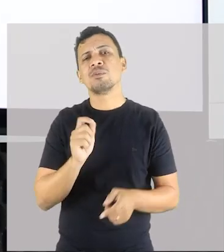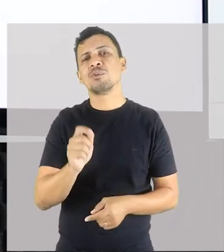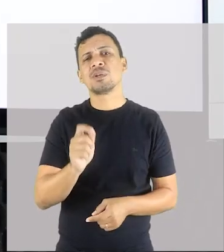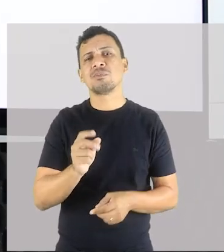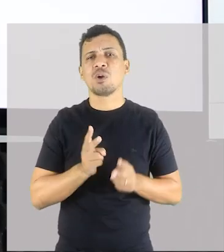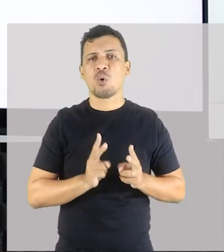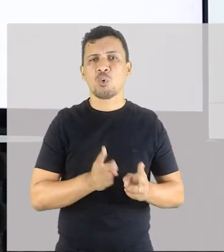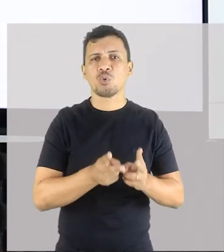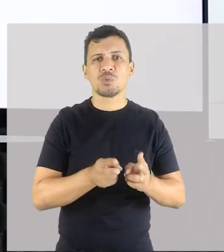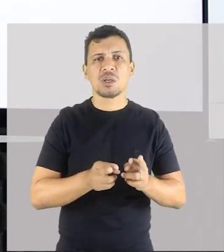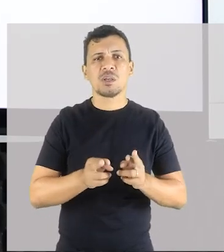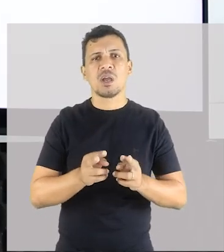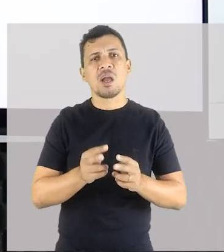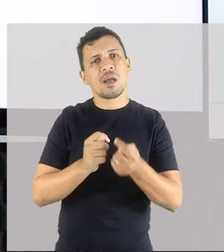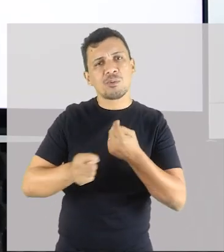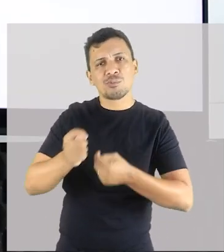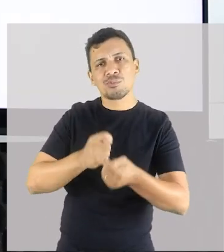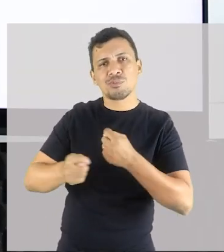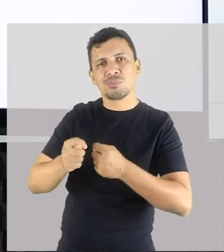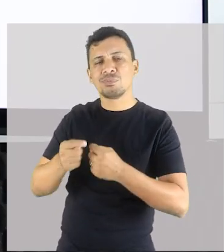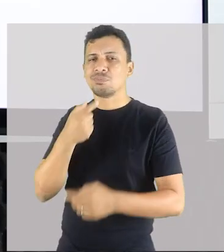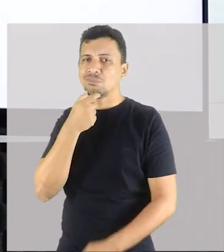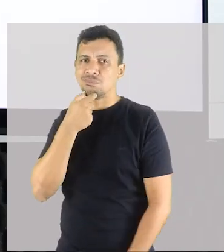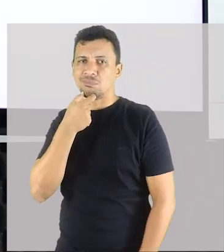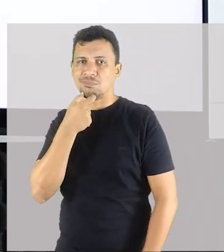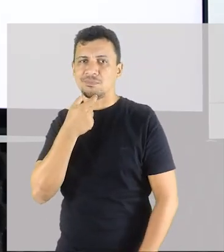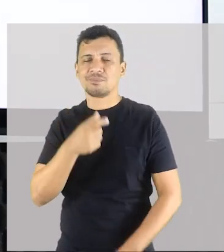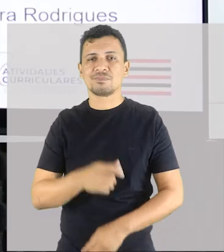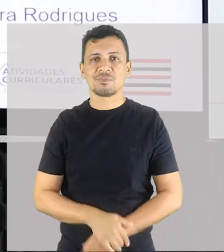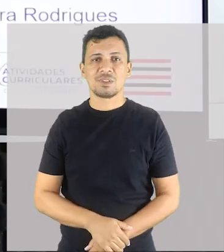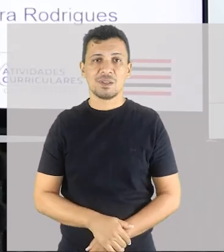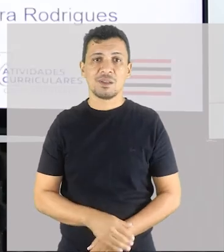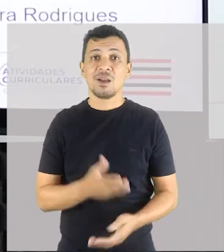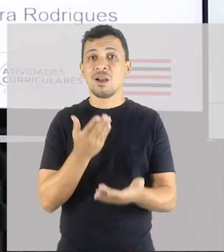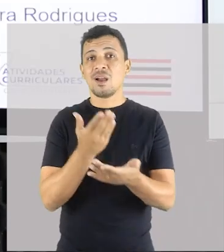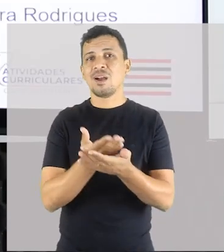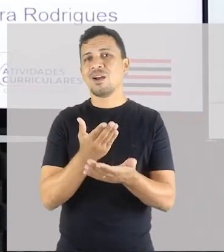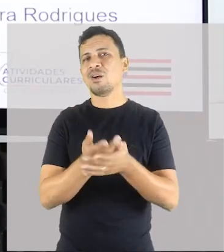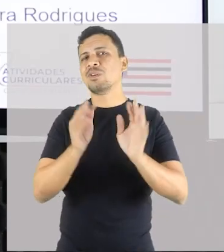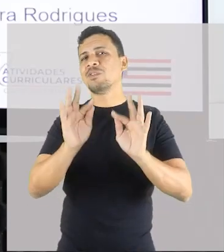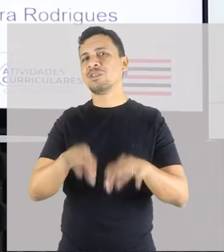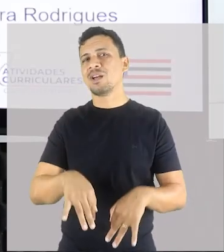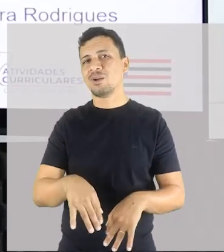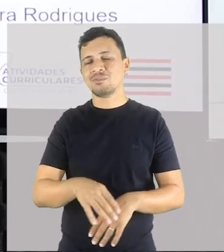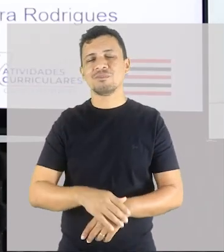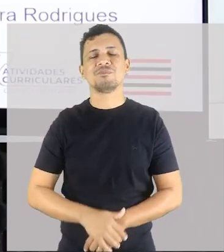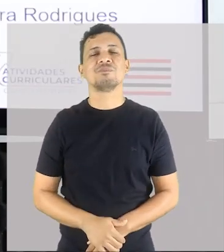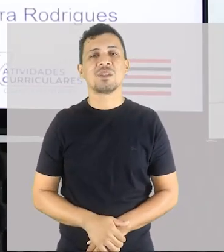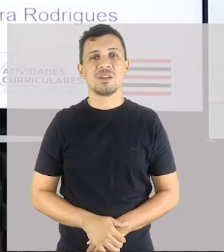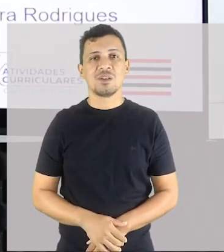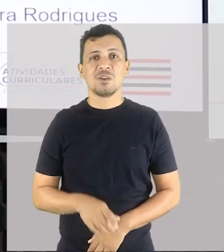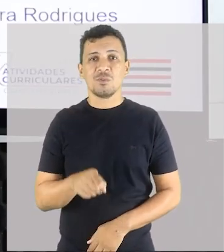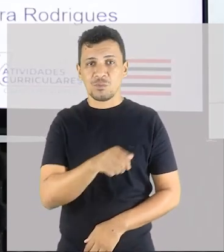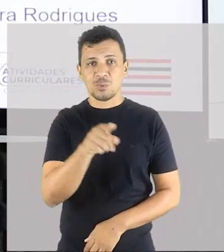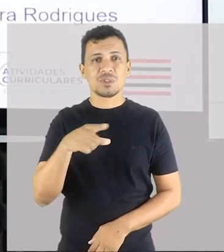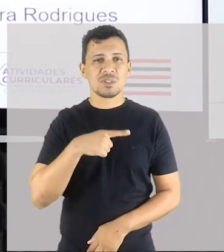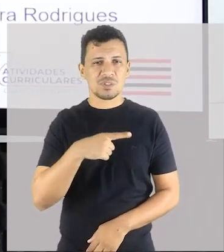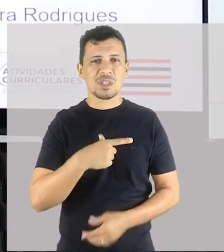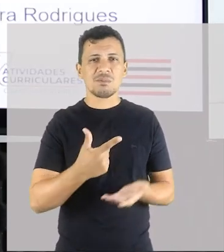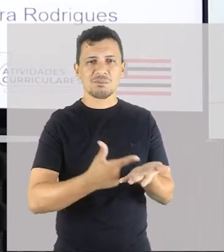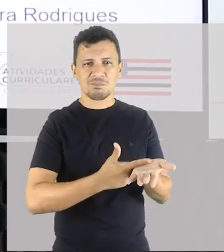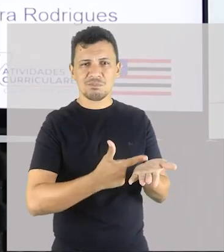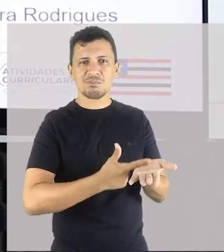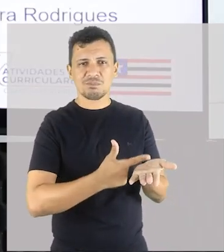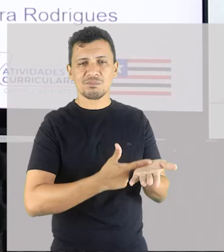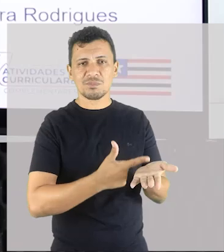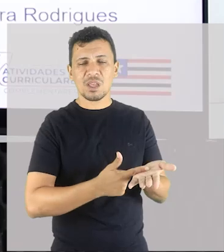de relação comercial com a Inglaterra. Bom, a nossa aula chega ao final. Você tem outros materiais